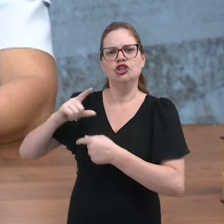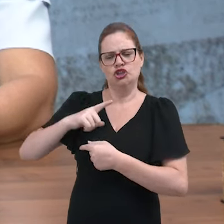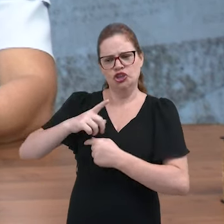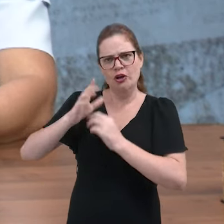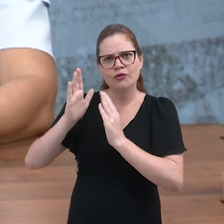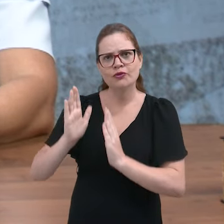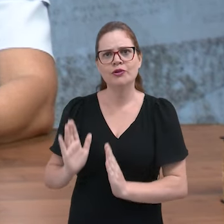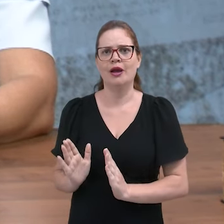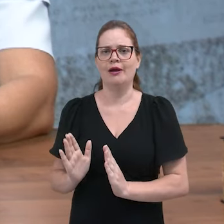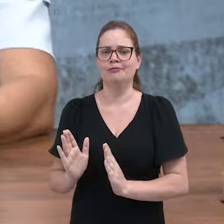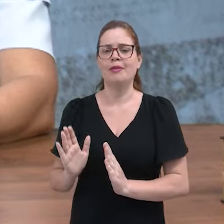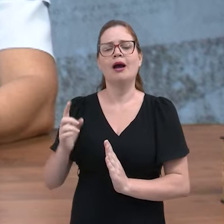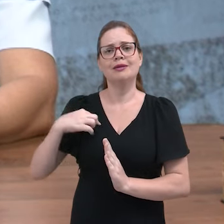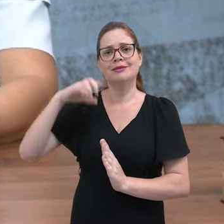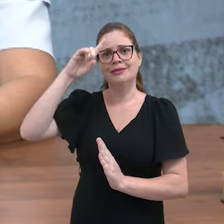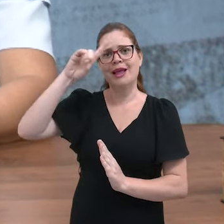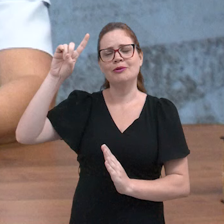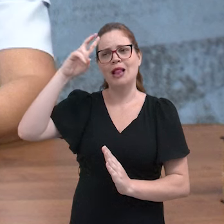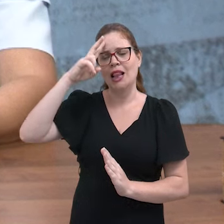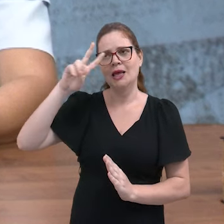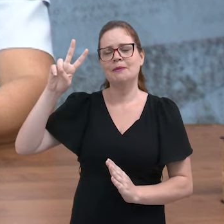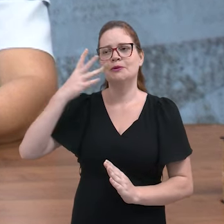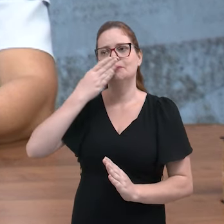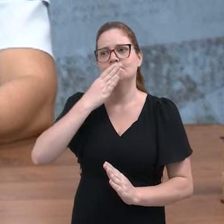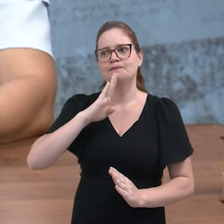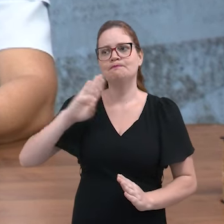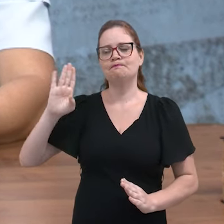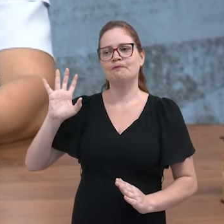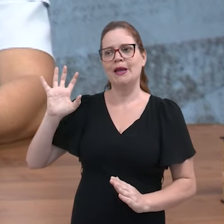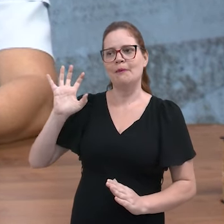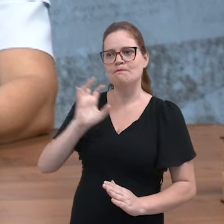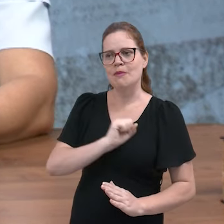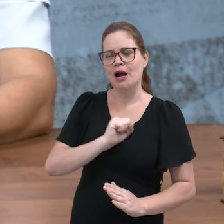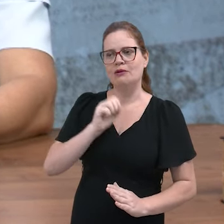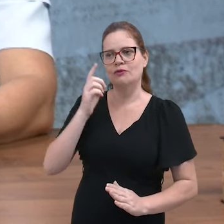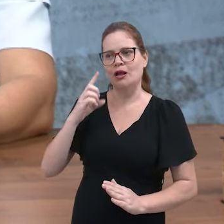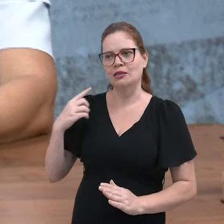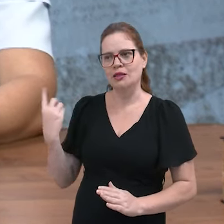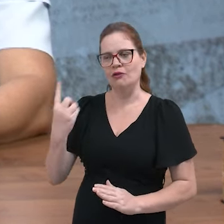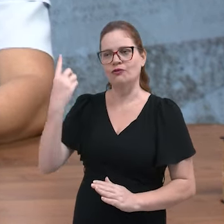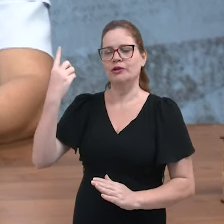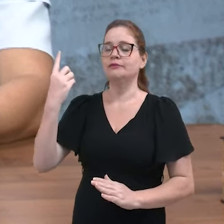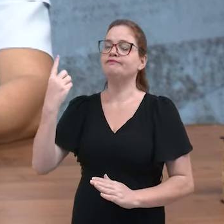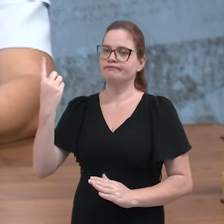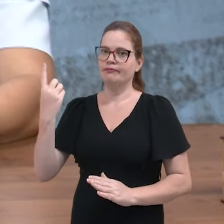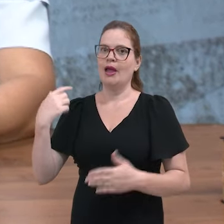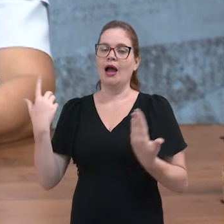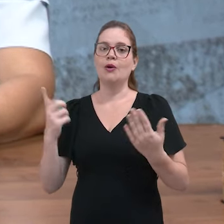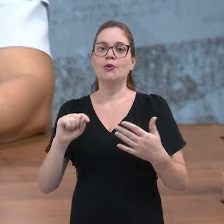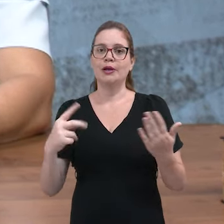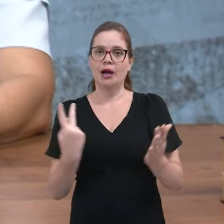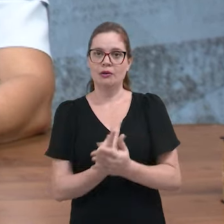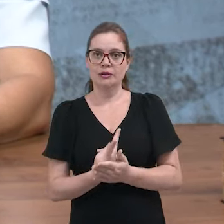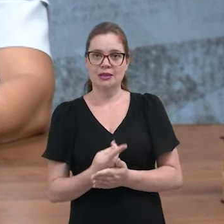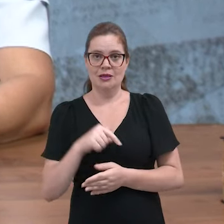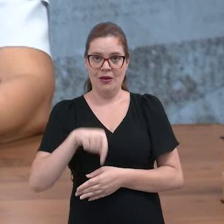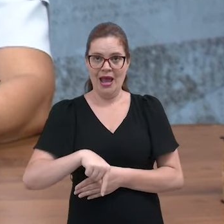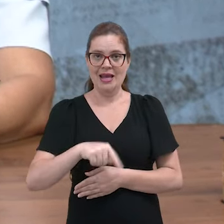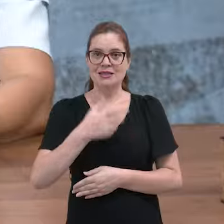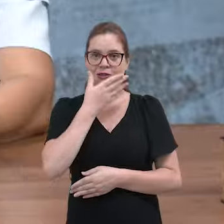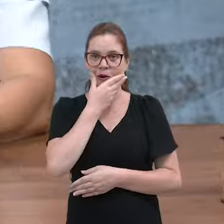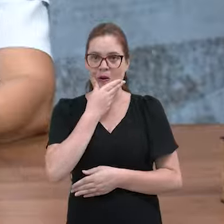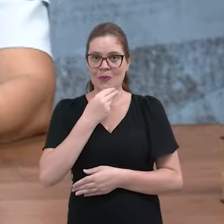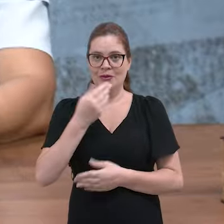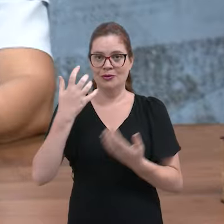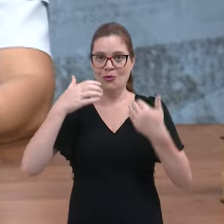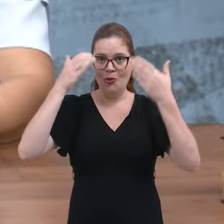por amor de Davi, o Senhor lhe deu uma lâmpada em Jerusalém, levantando a seu filho depois dele